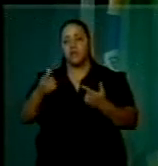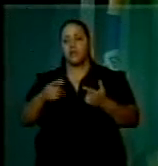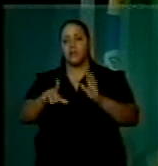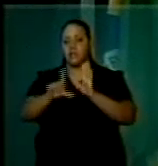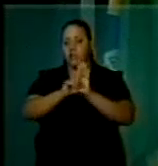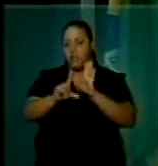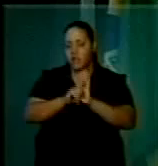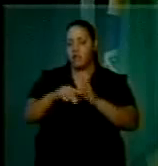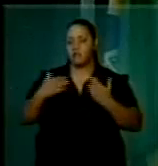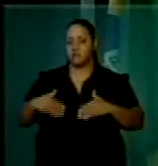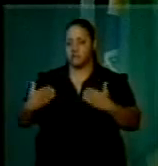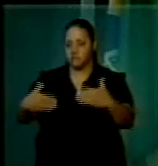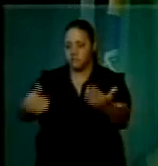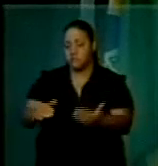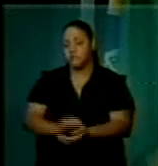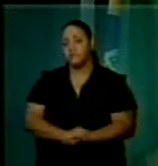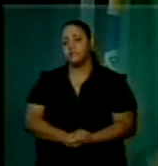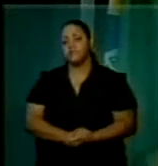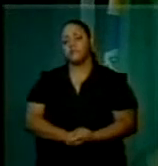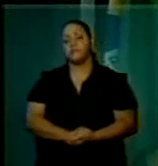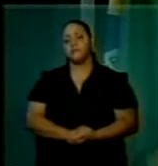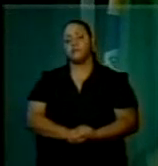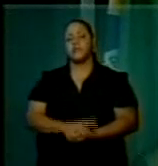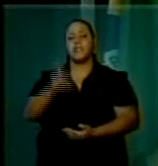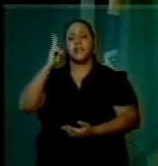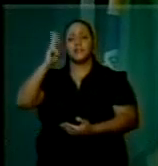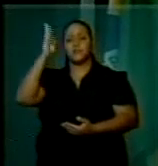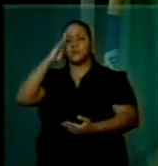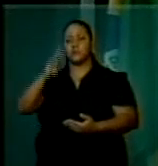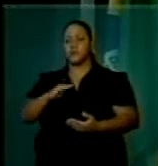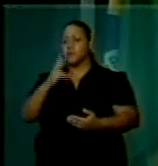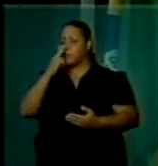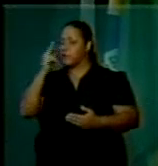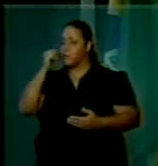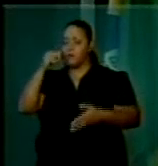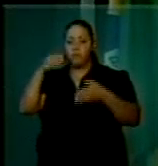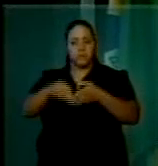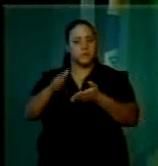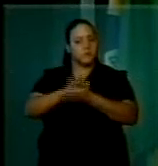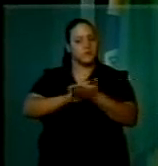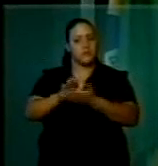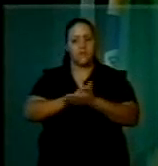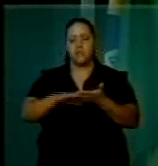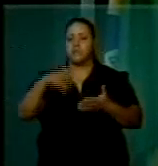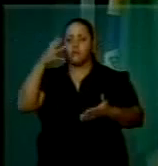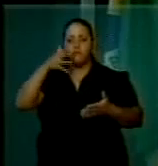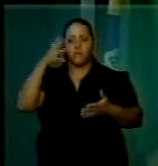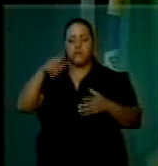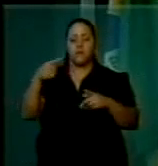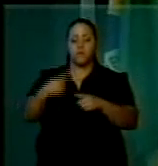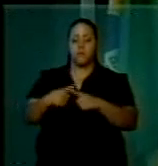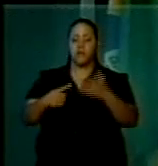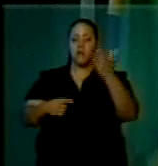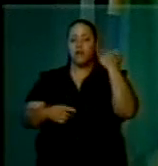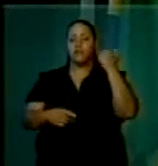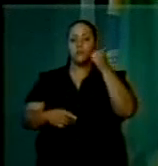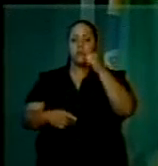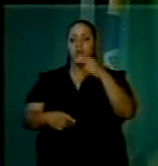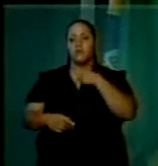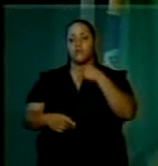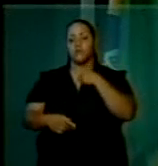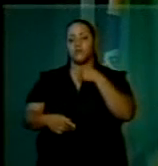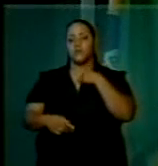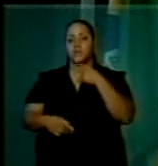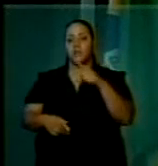Durante a grande parte da história do Brasil, as mulheres não tiveram participação política, pois elas eram negadas os